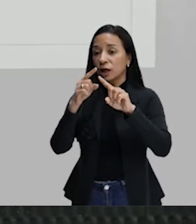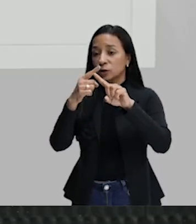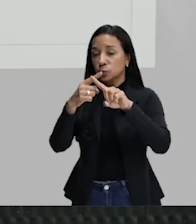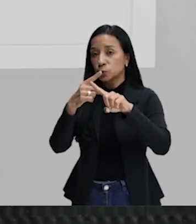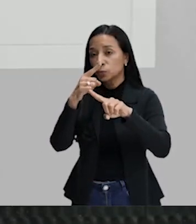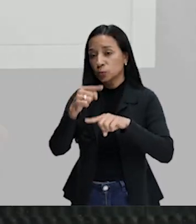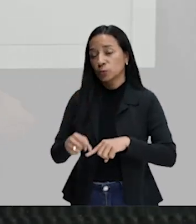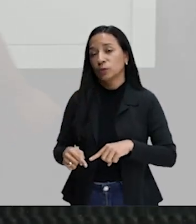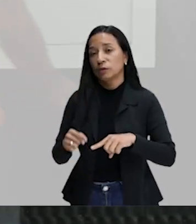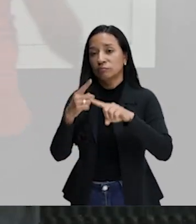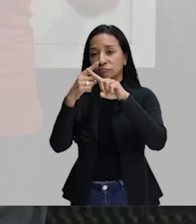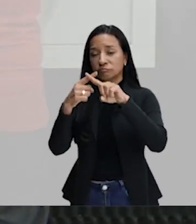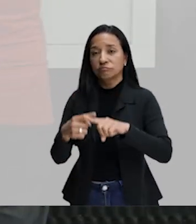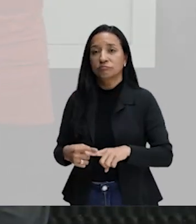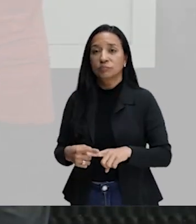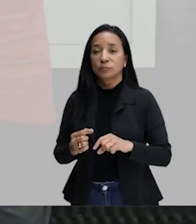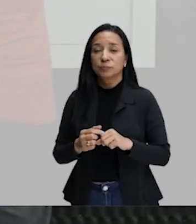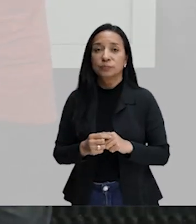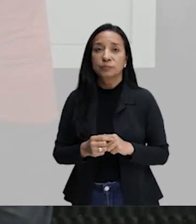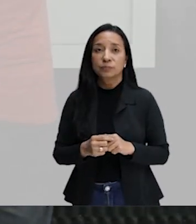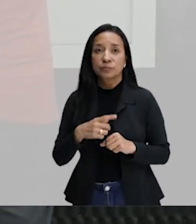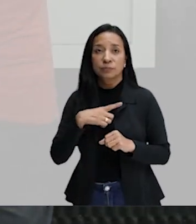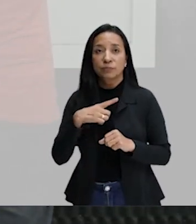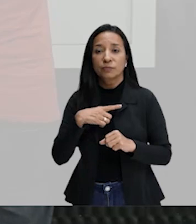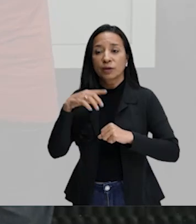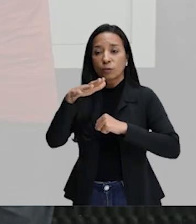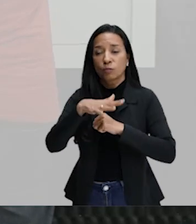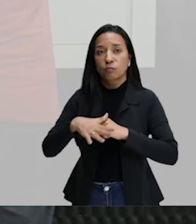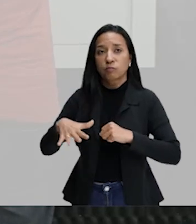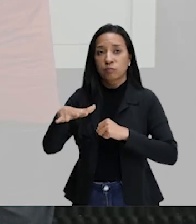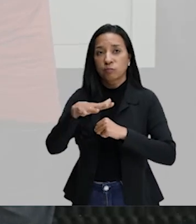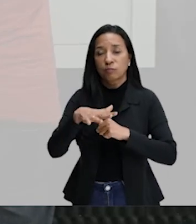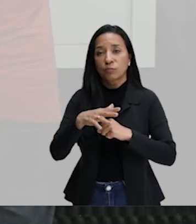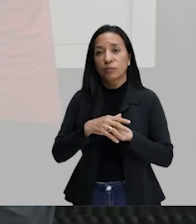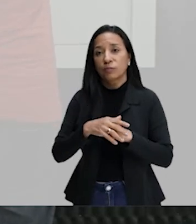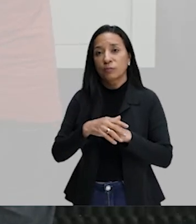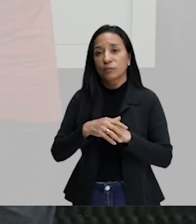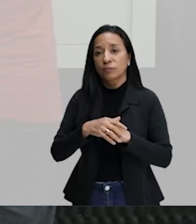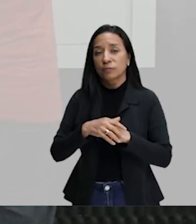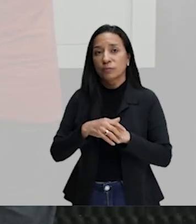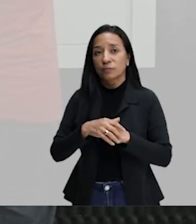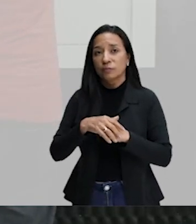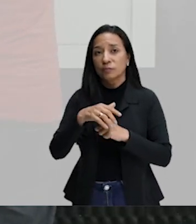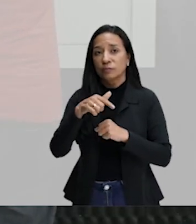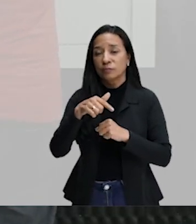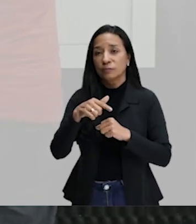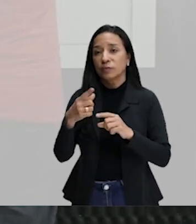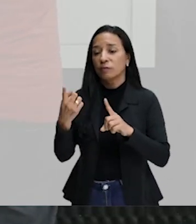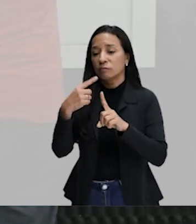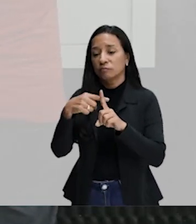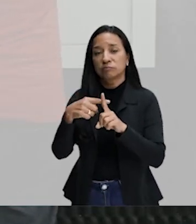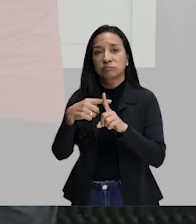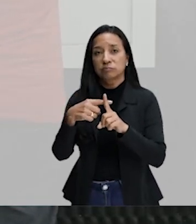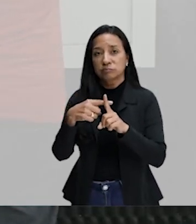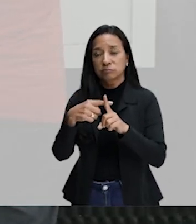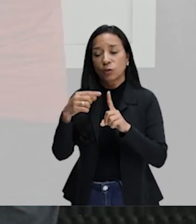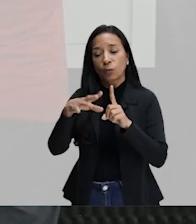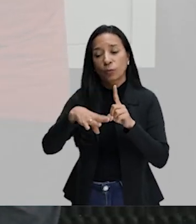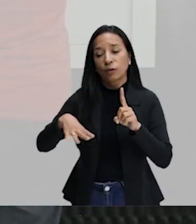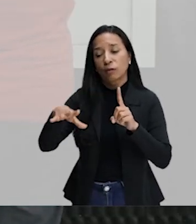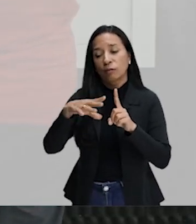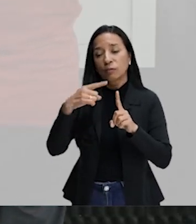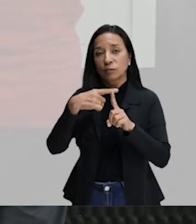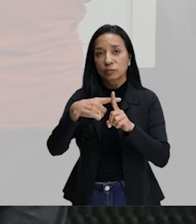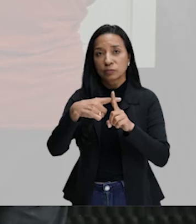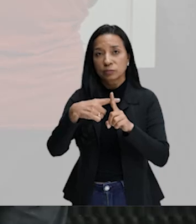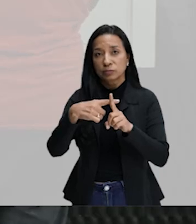exemplo, eu tenho o campo, né? Ó, eu tenho a carga aqui, no caso eu tenho o campo neste